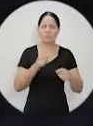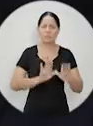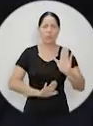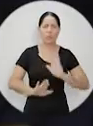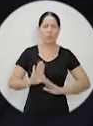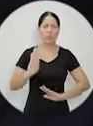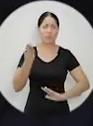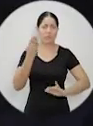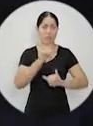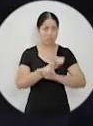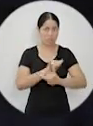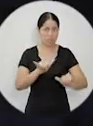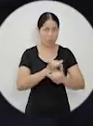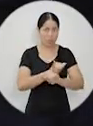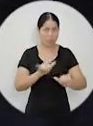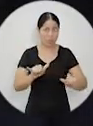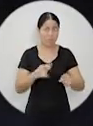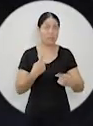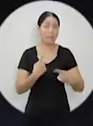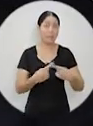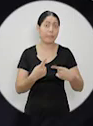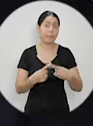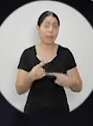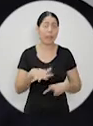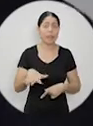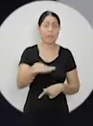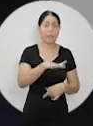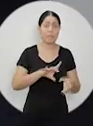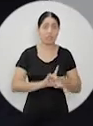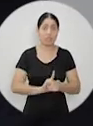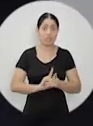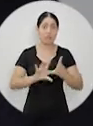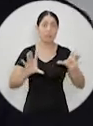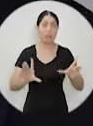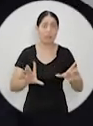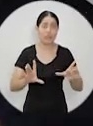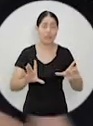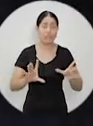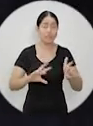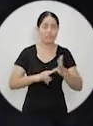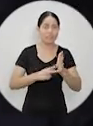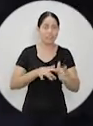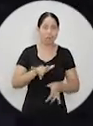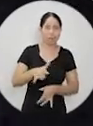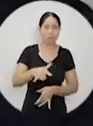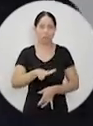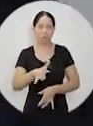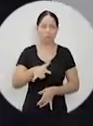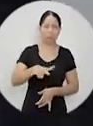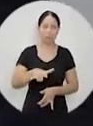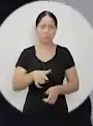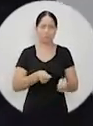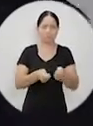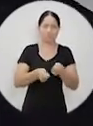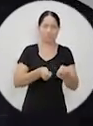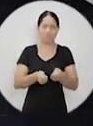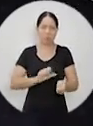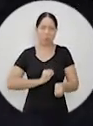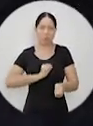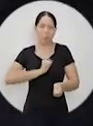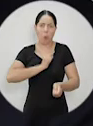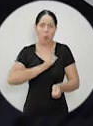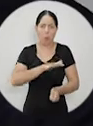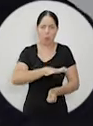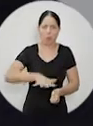às famosas fake news, para que a gente não faça do nosso ambiente democrático um ambiente de manipulação, né? Um ambiente